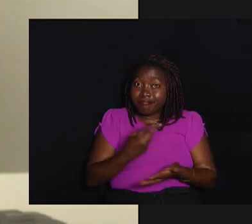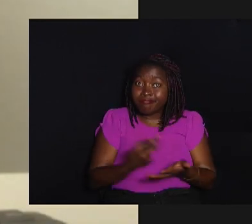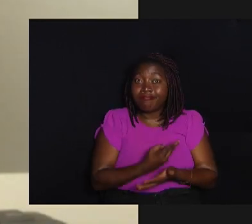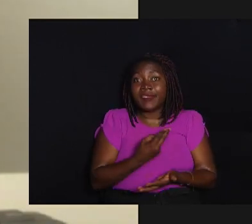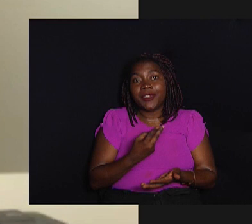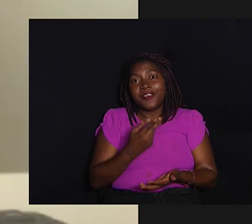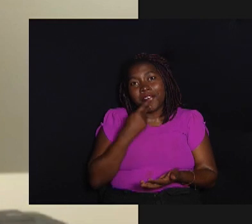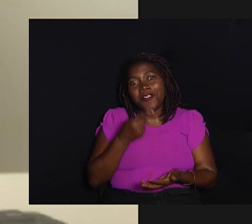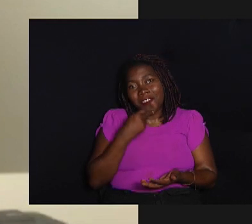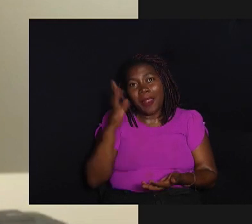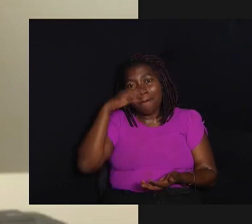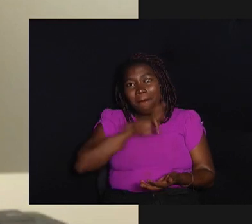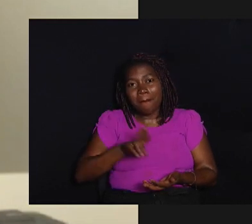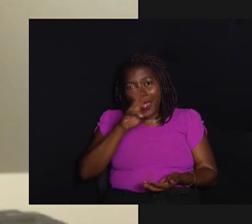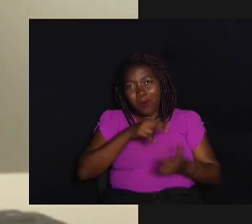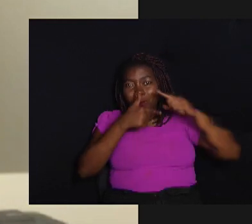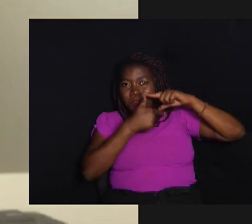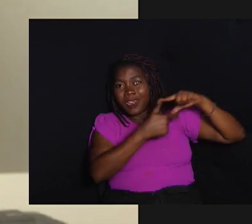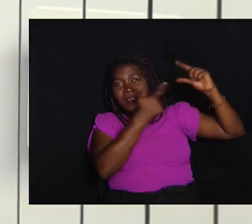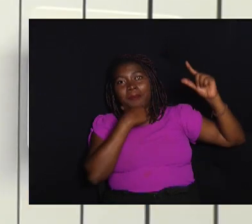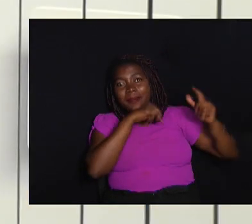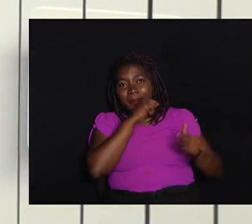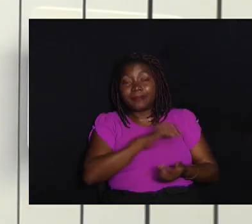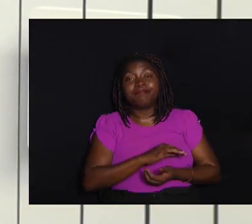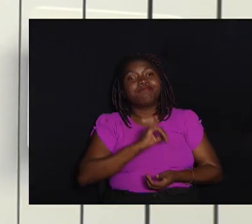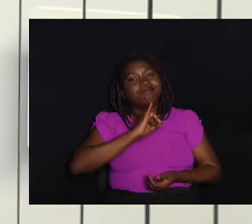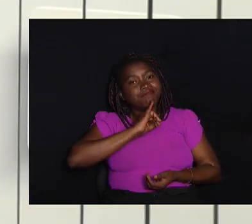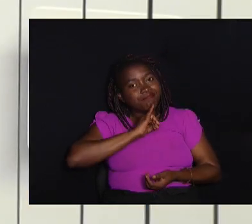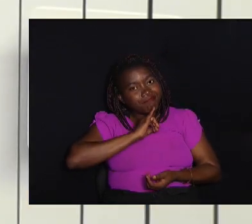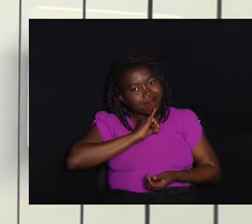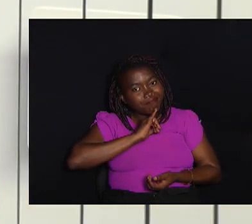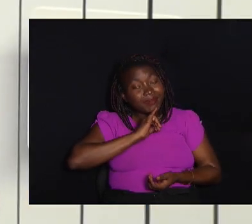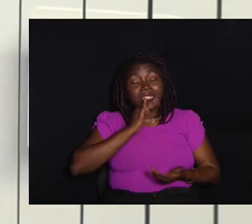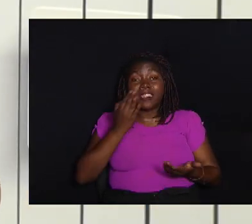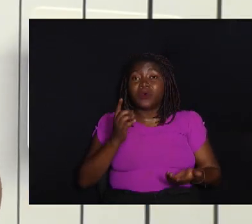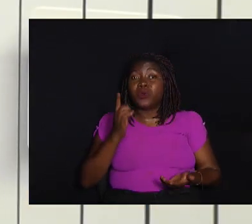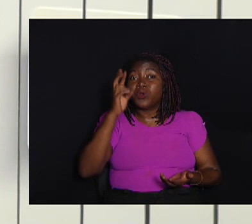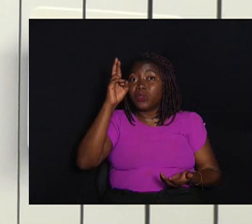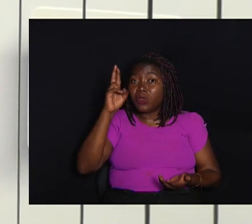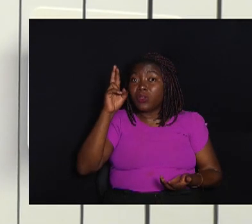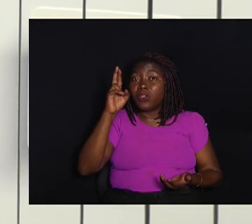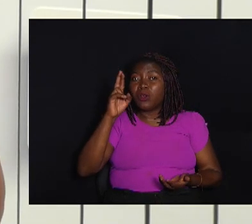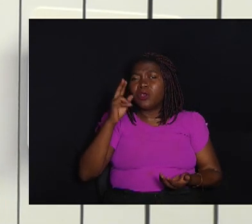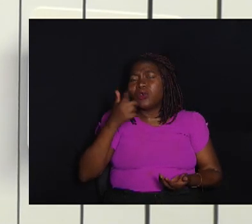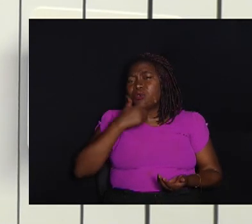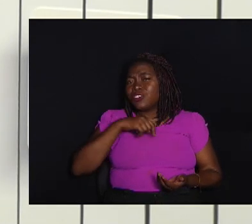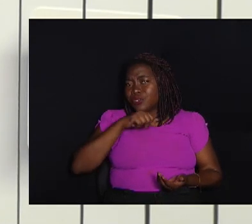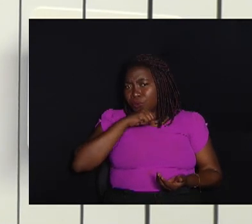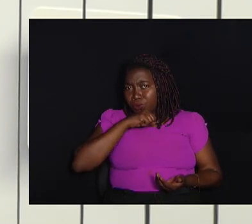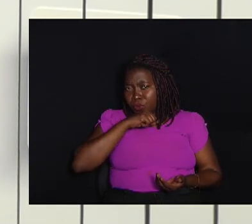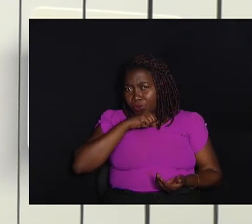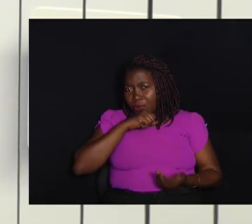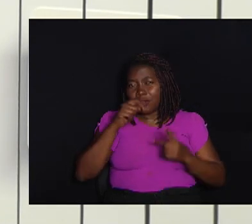da alienação parental, infelizmente. Infelizmente, né? Então, doutora, aí o genitor, nesse caso aí que a